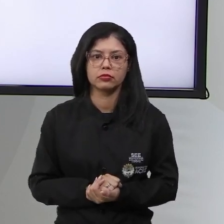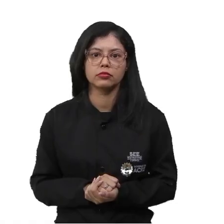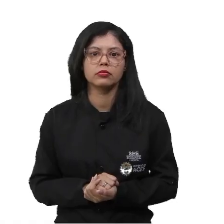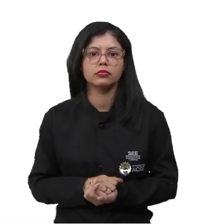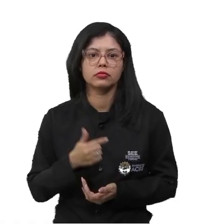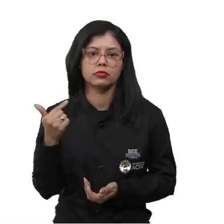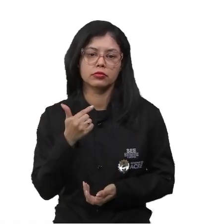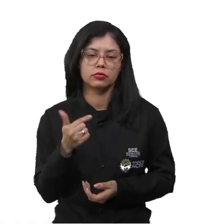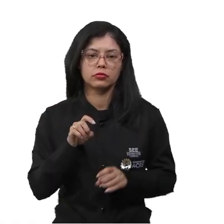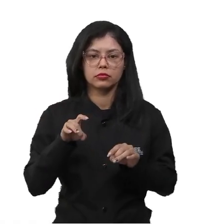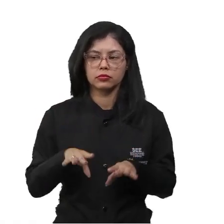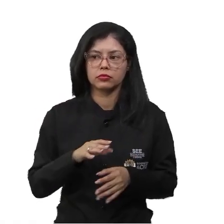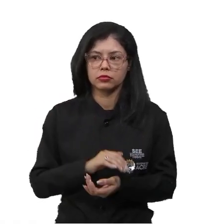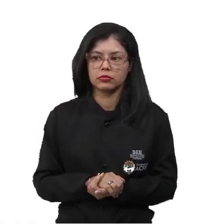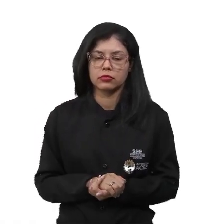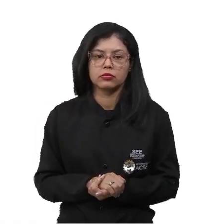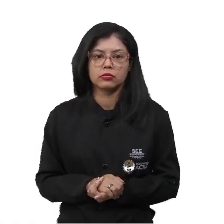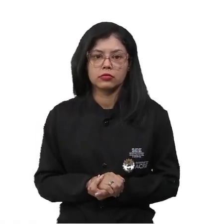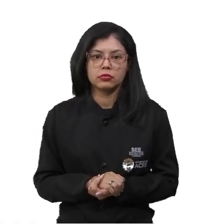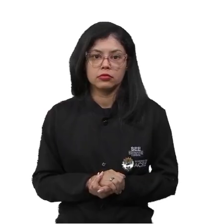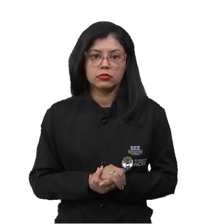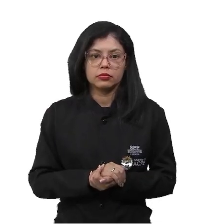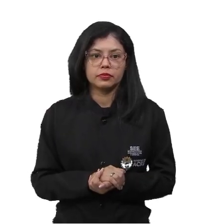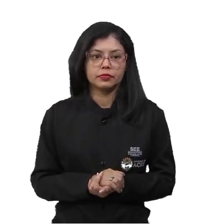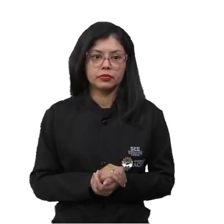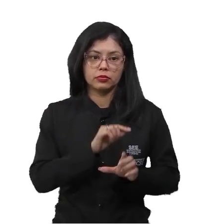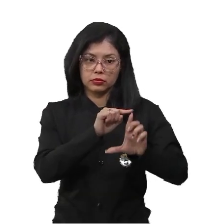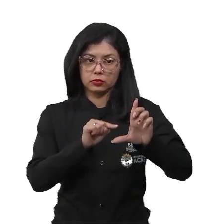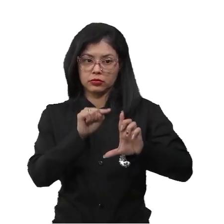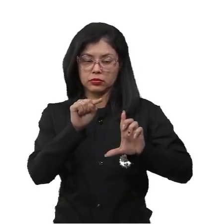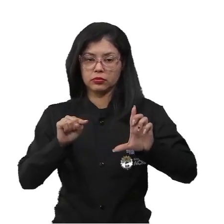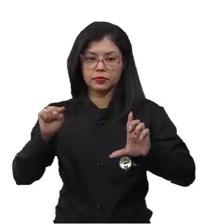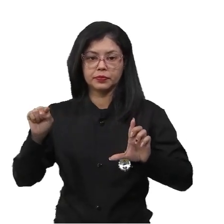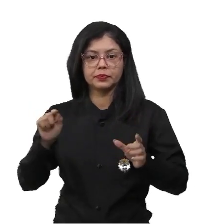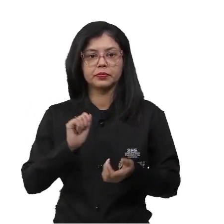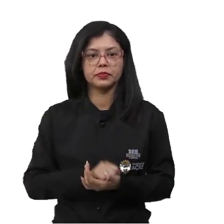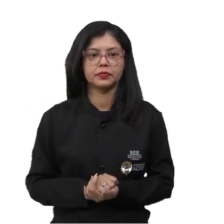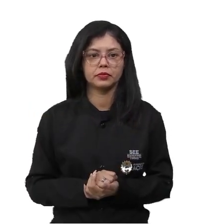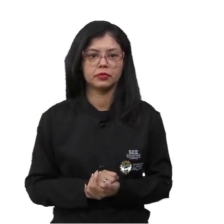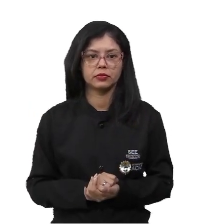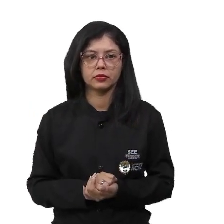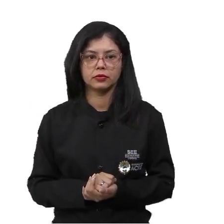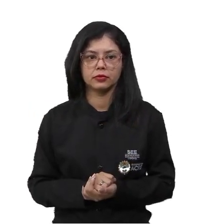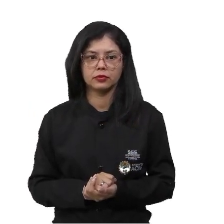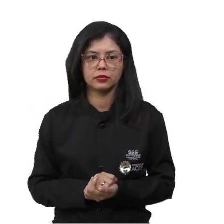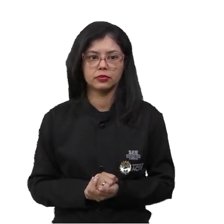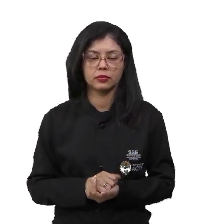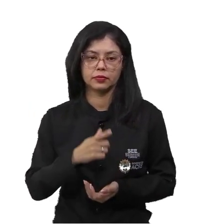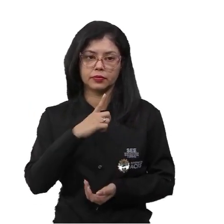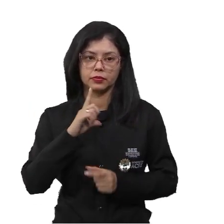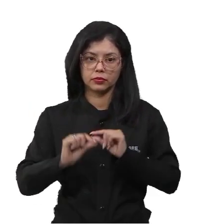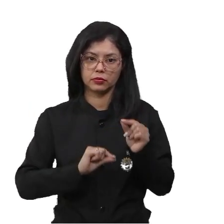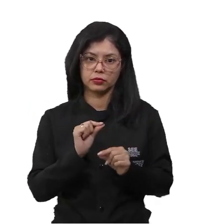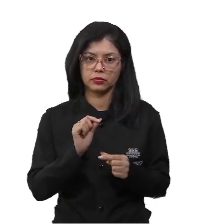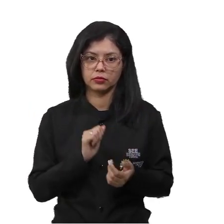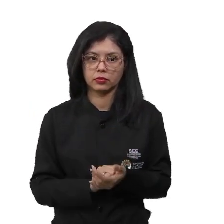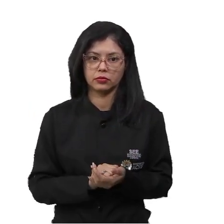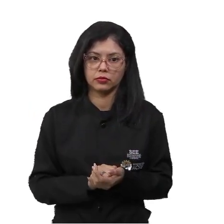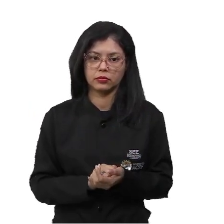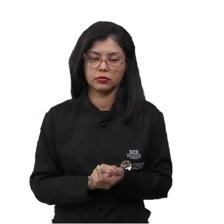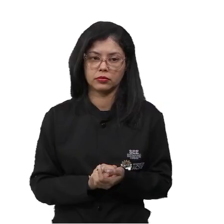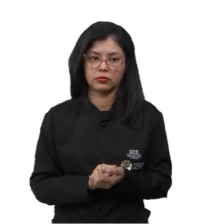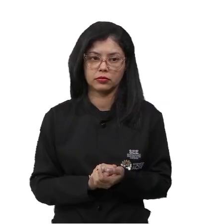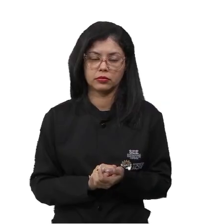nossa segunda e última questão. Nós temos agora um gráfico, né? E nós temos aqui a